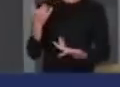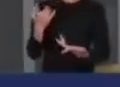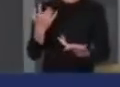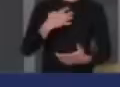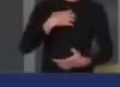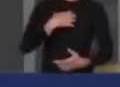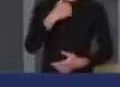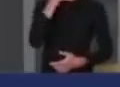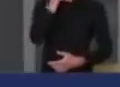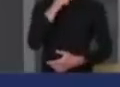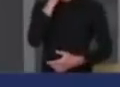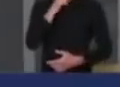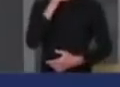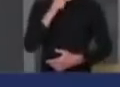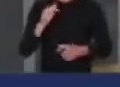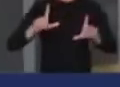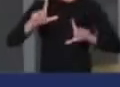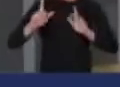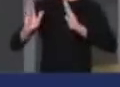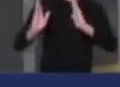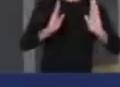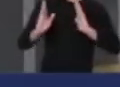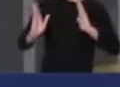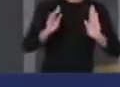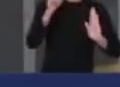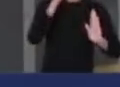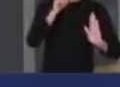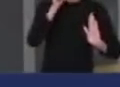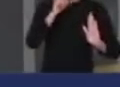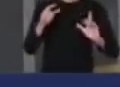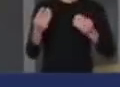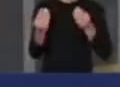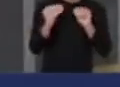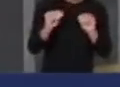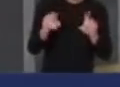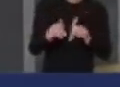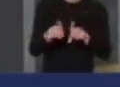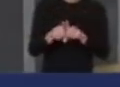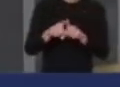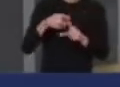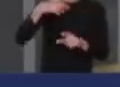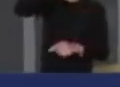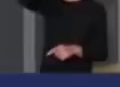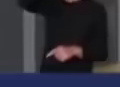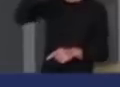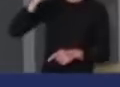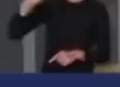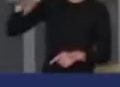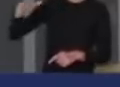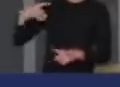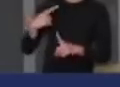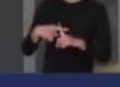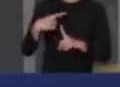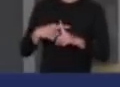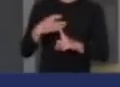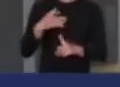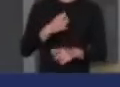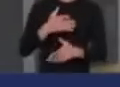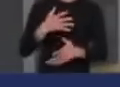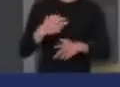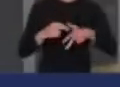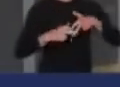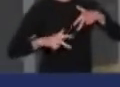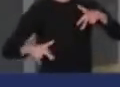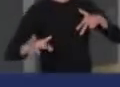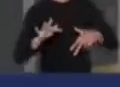dano moral coletivo. A transfobia equivale ao crime de racismo. Ele pode pegar até 4 anos de cadeia